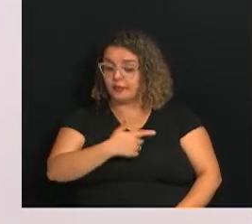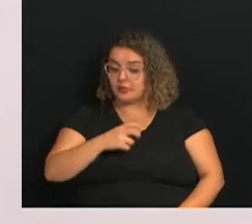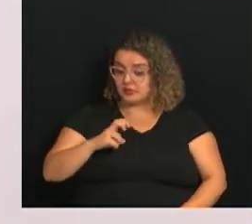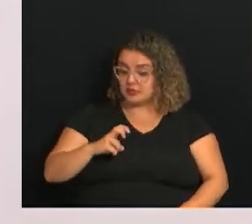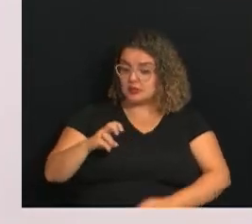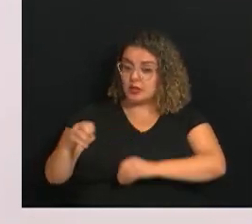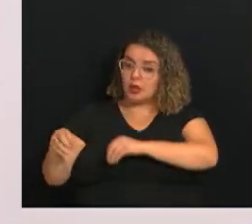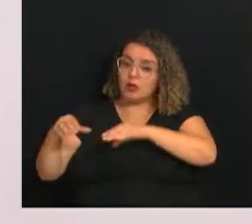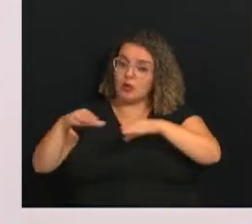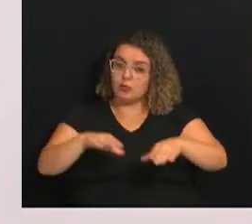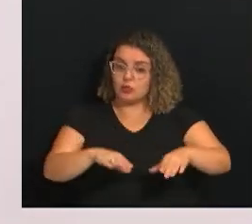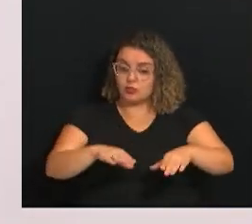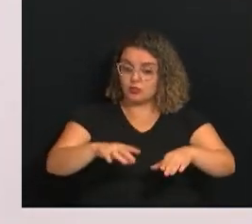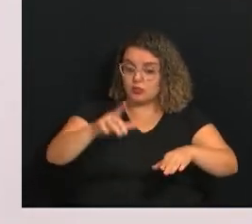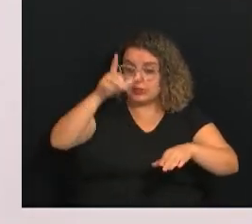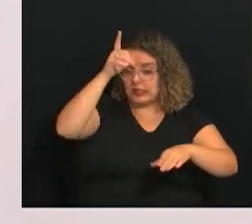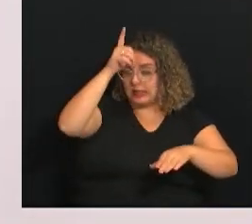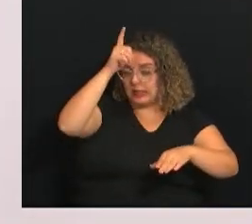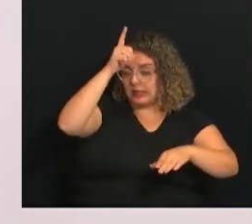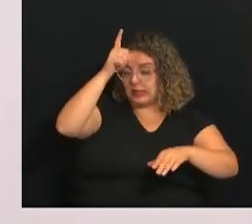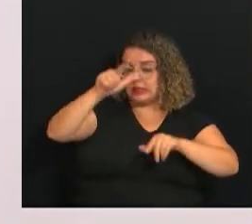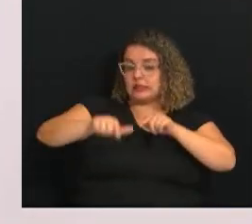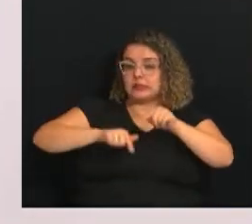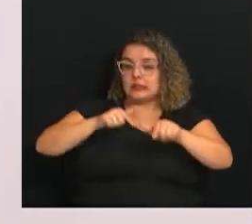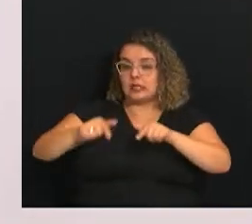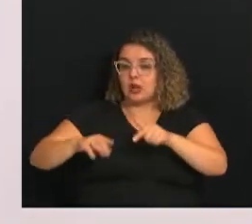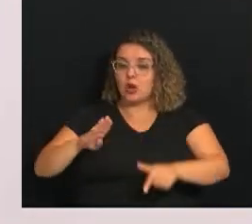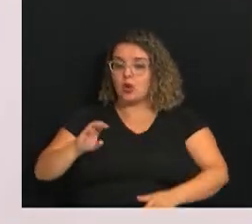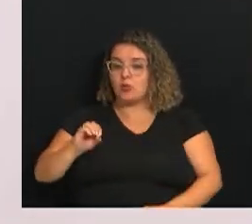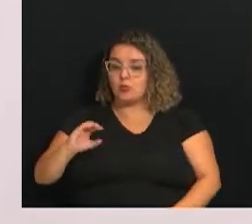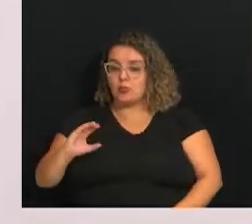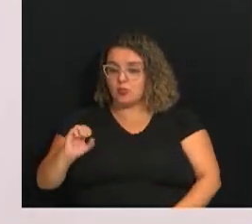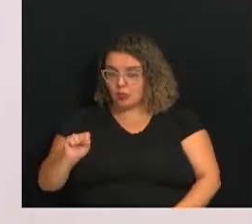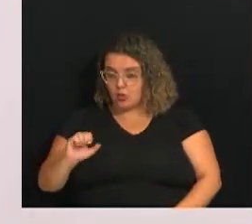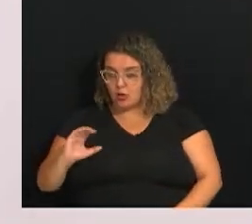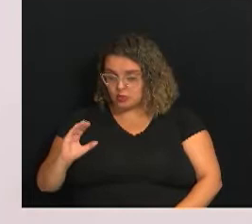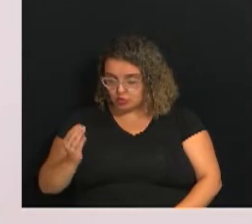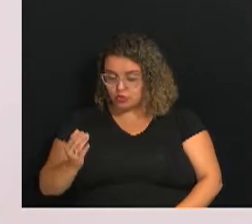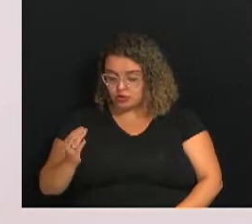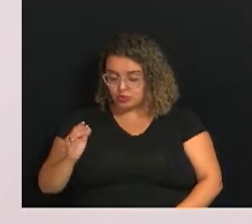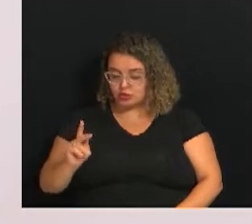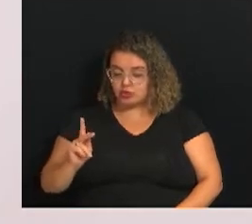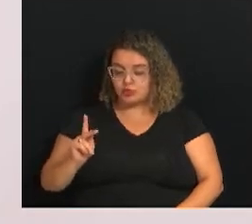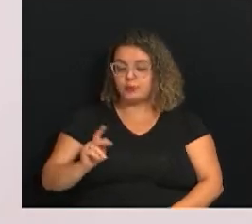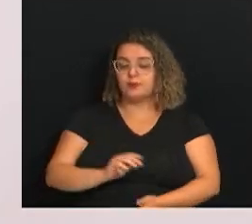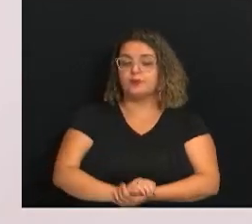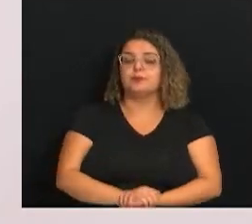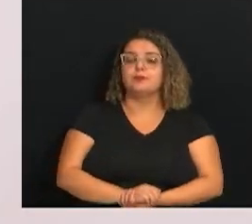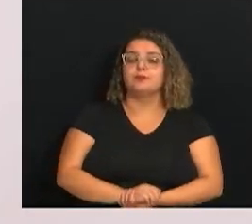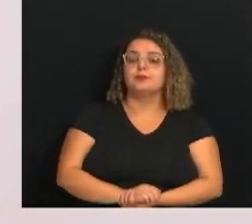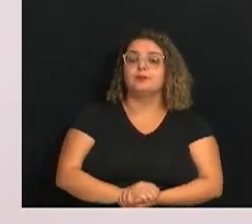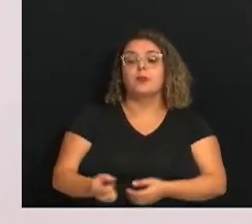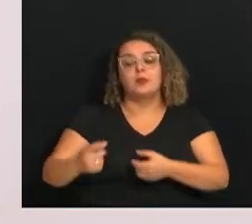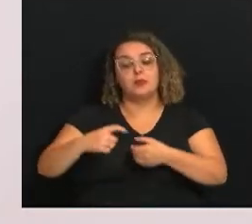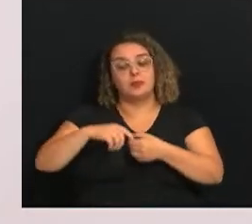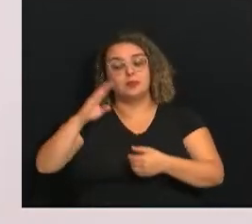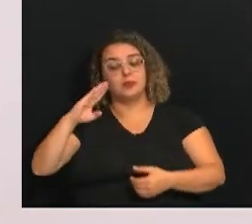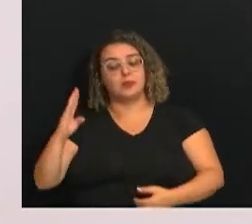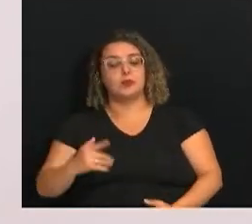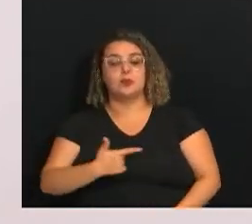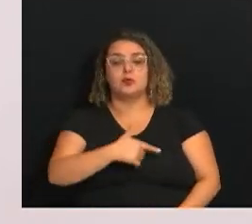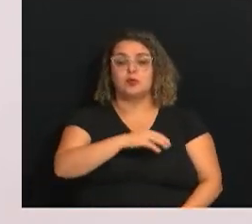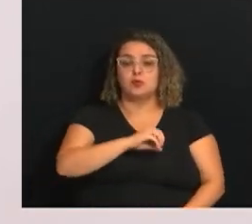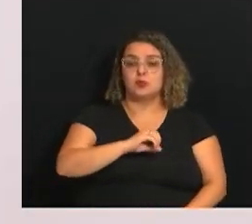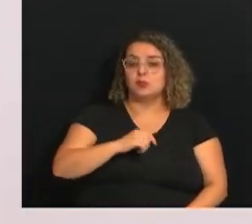para a Alemanha, onde trabalhou na empresa Robert Bosch. O retorno para o Brasil aconteceu em 2002, quando os